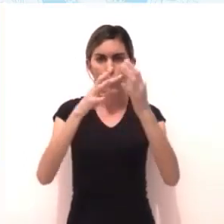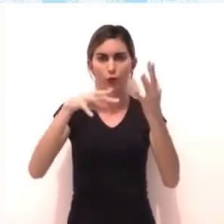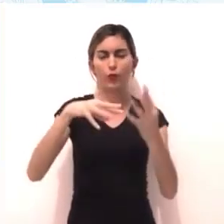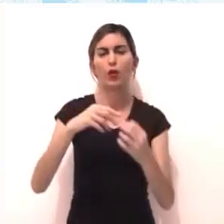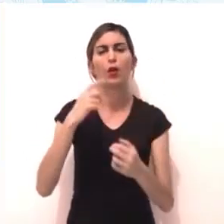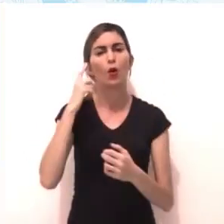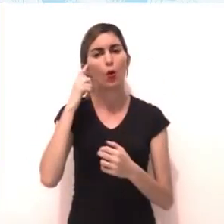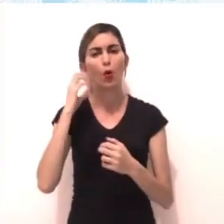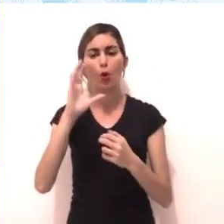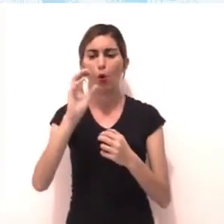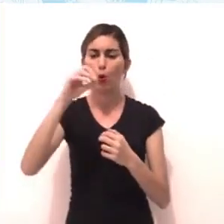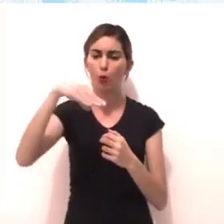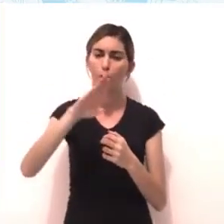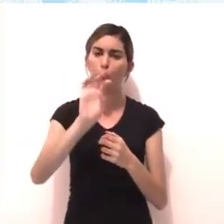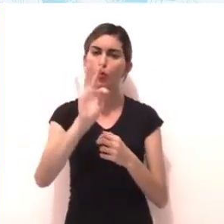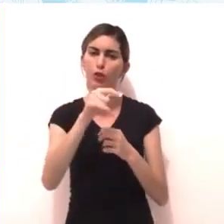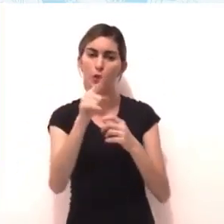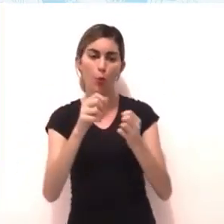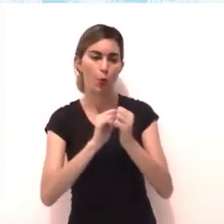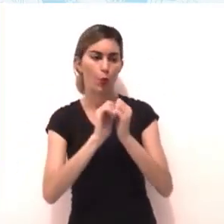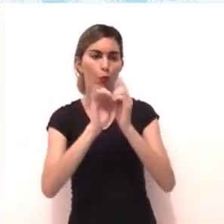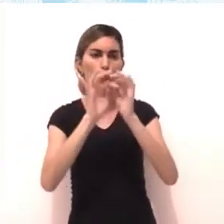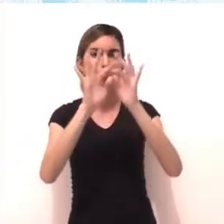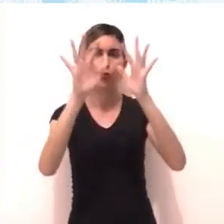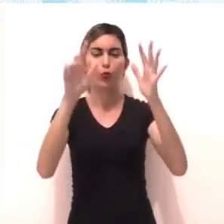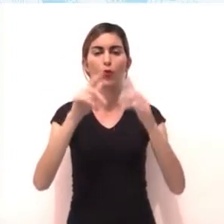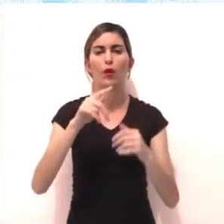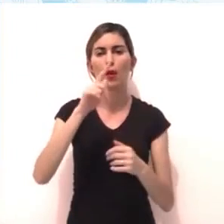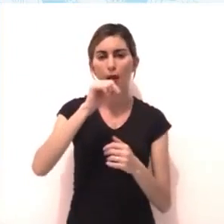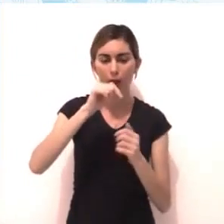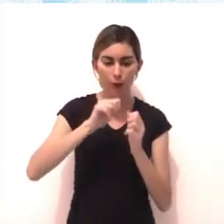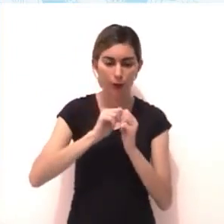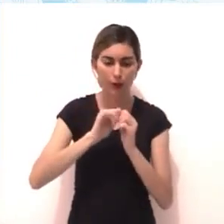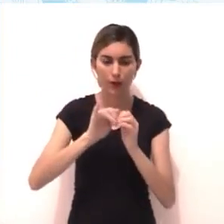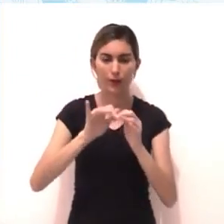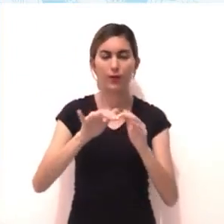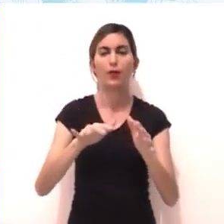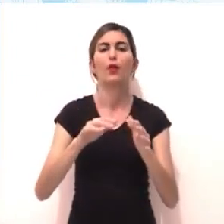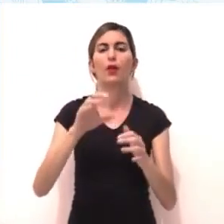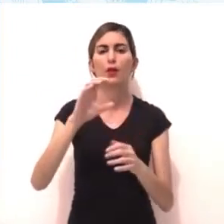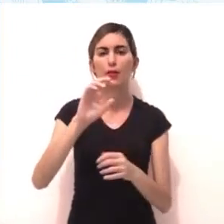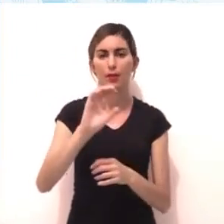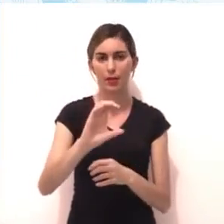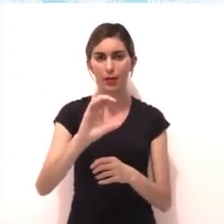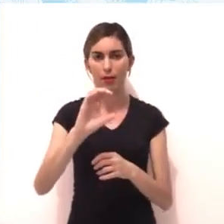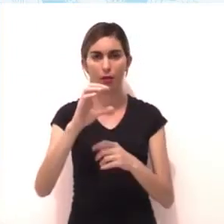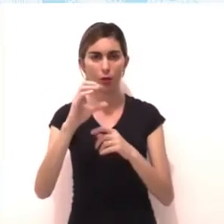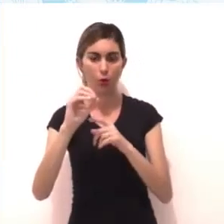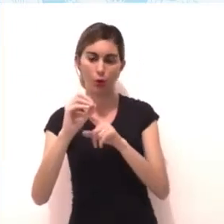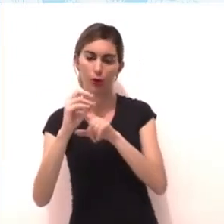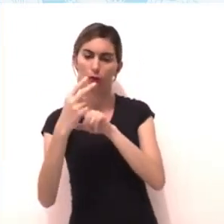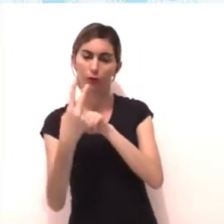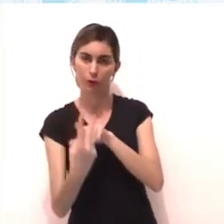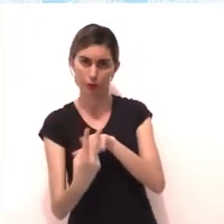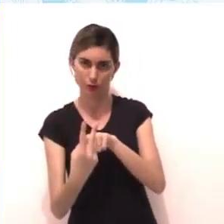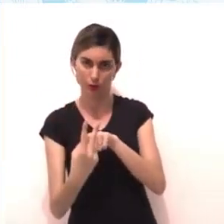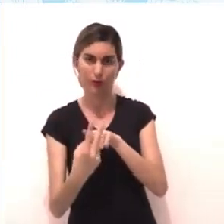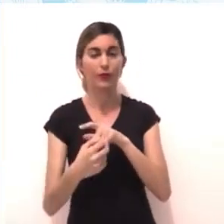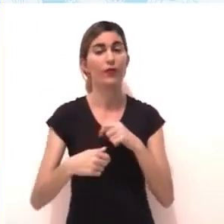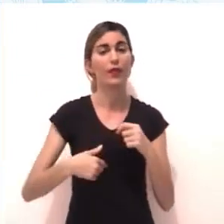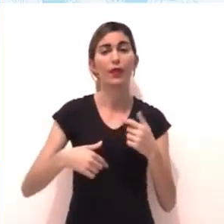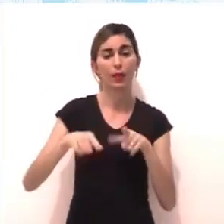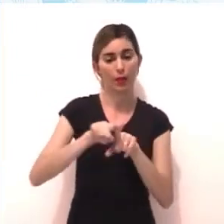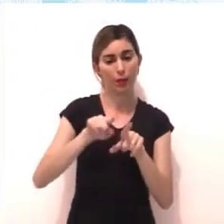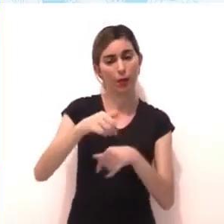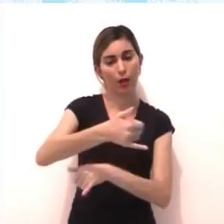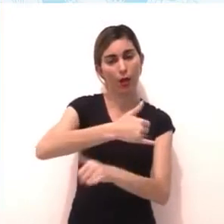a combustão, vai ocorrer a liberação de água, o CO2, que é o gás carbônico, e a